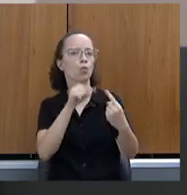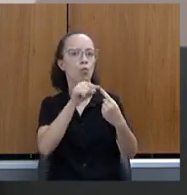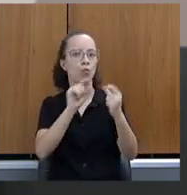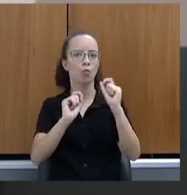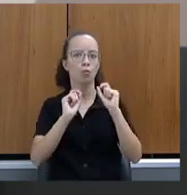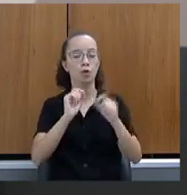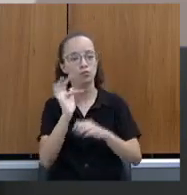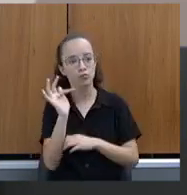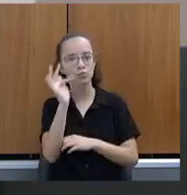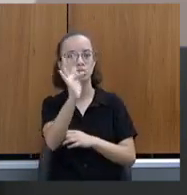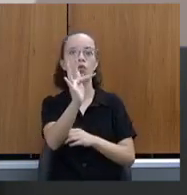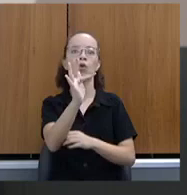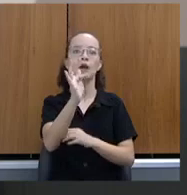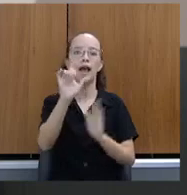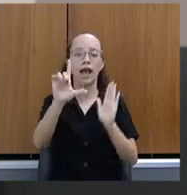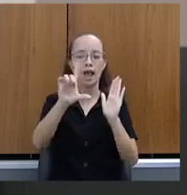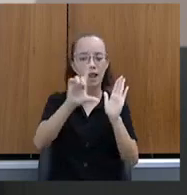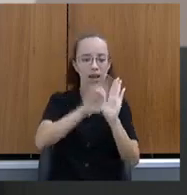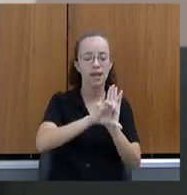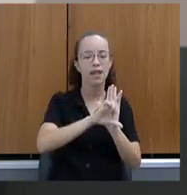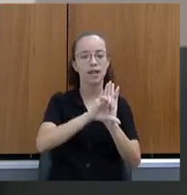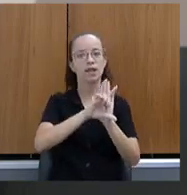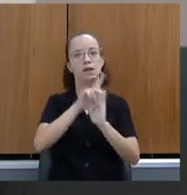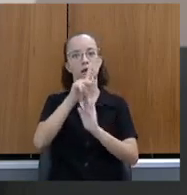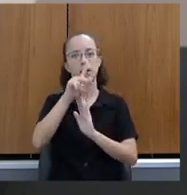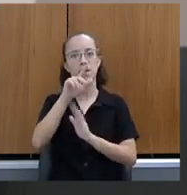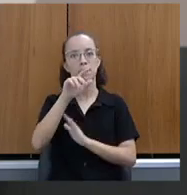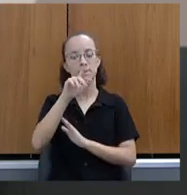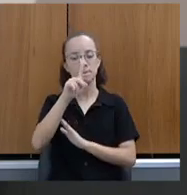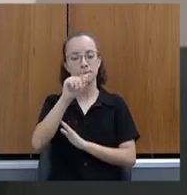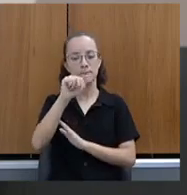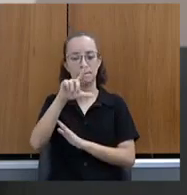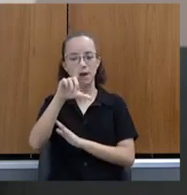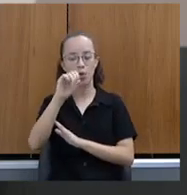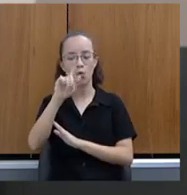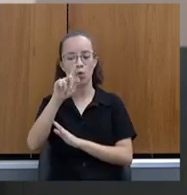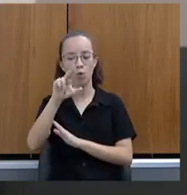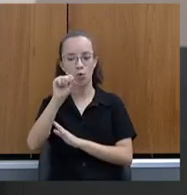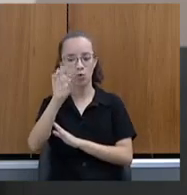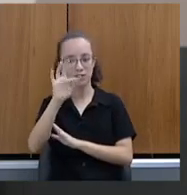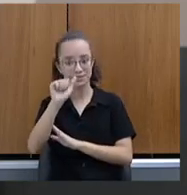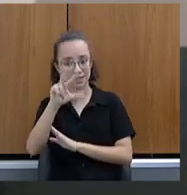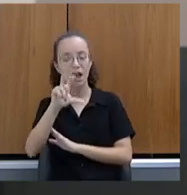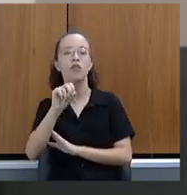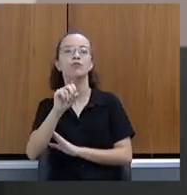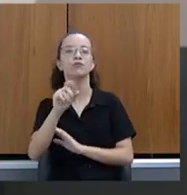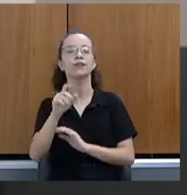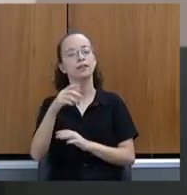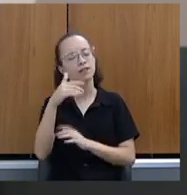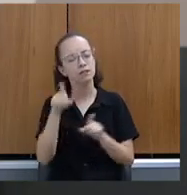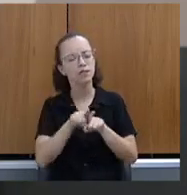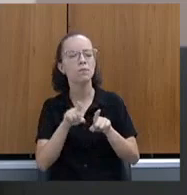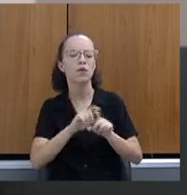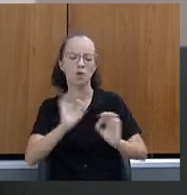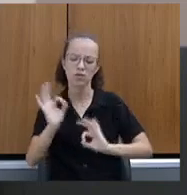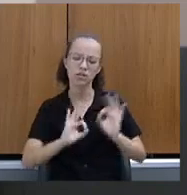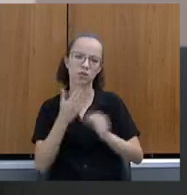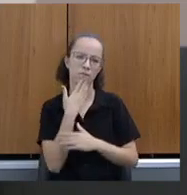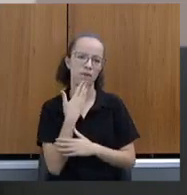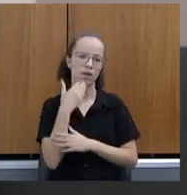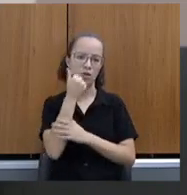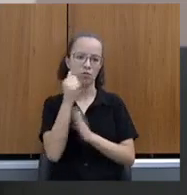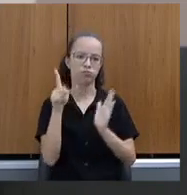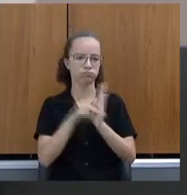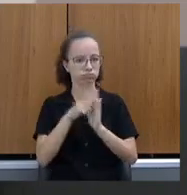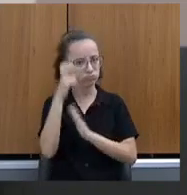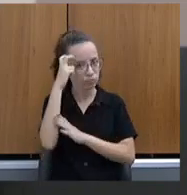futuramente a lei Paulo Gustavo a lei aldim uma maior organização Nacional da cultura